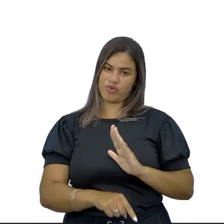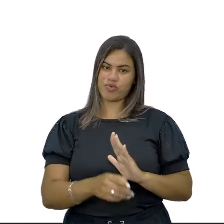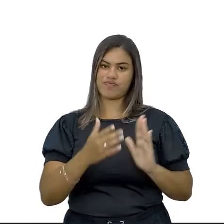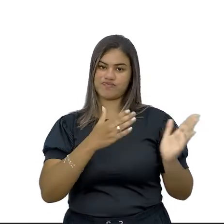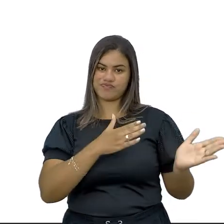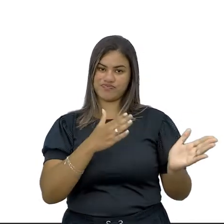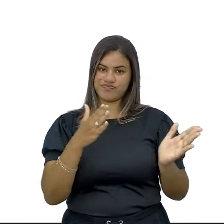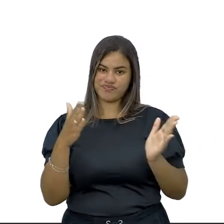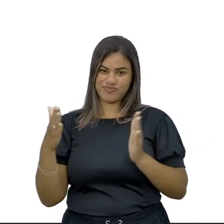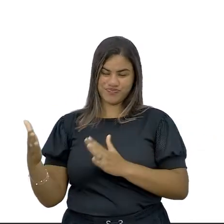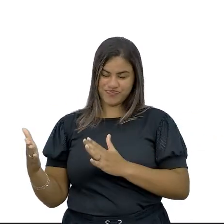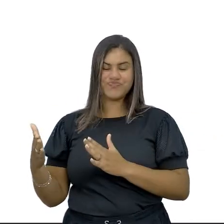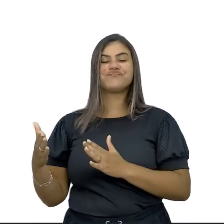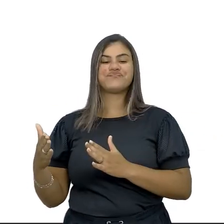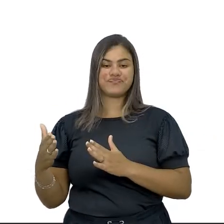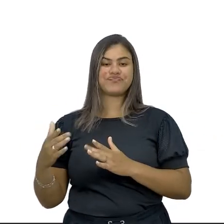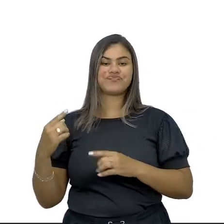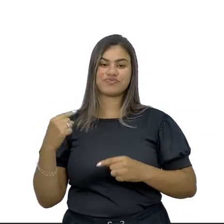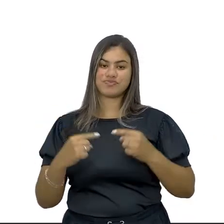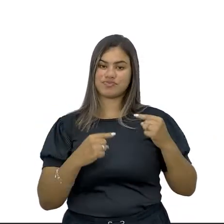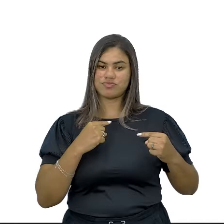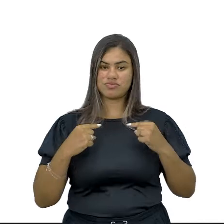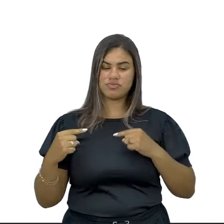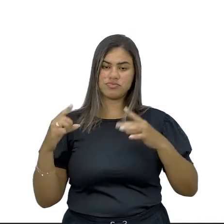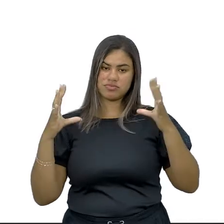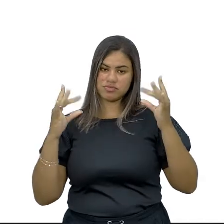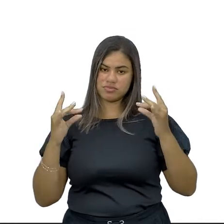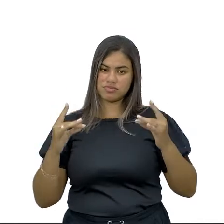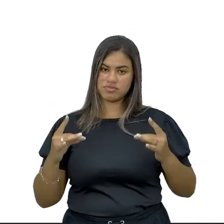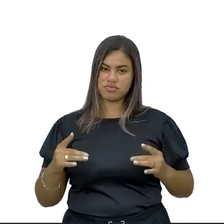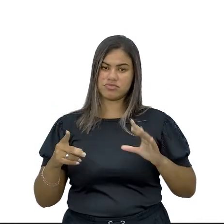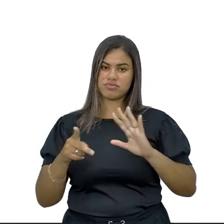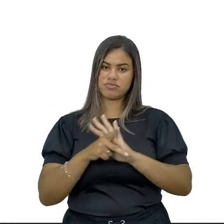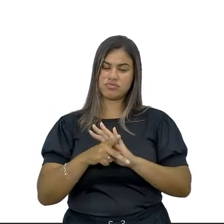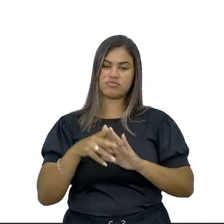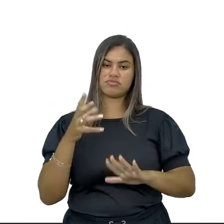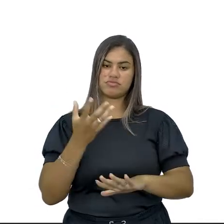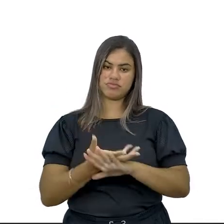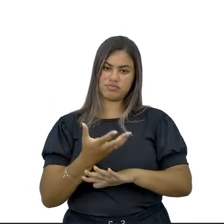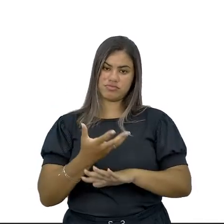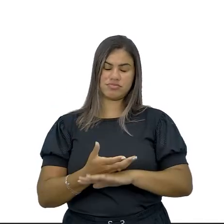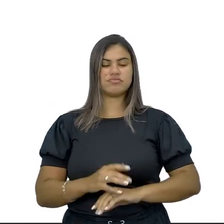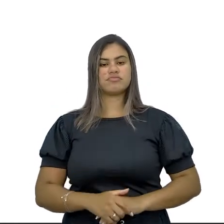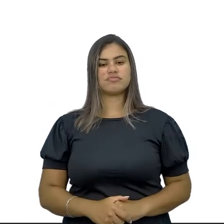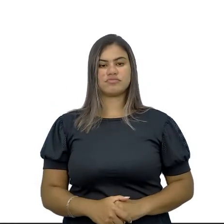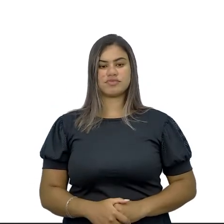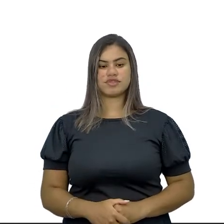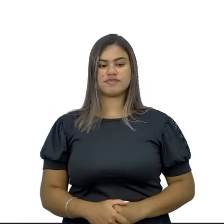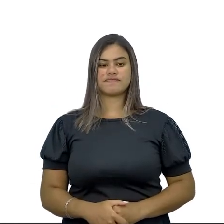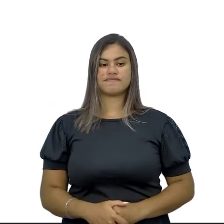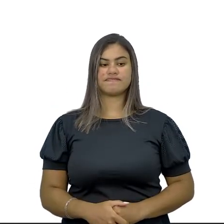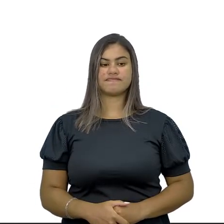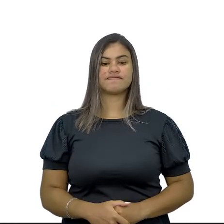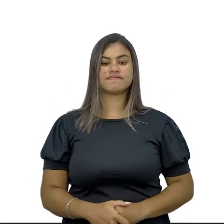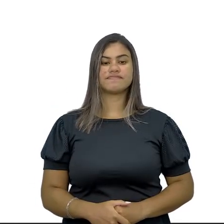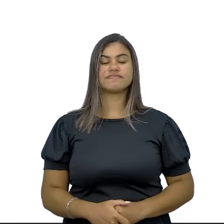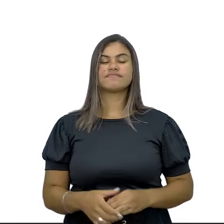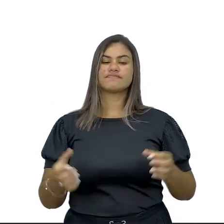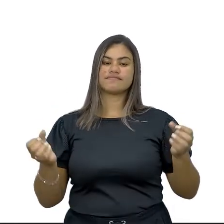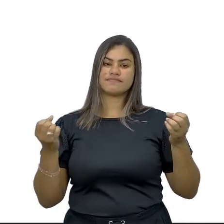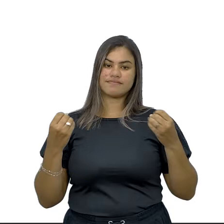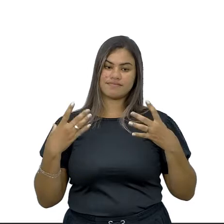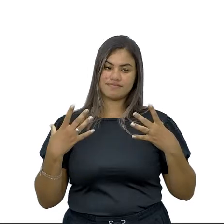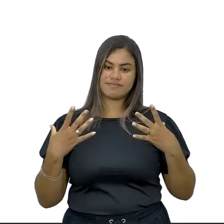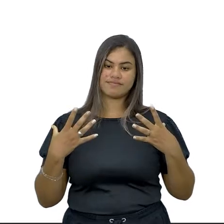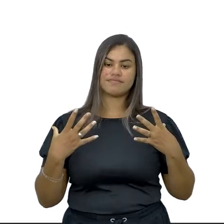as formações e as discussões específicas de cada componente curricular. Ok? Bom,